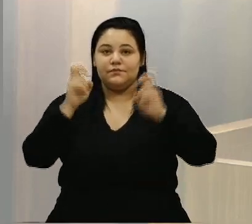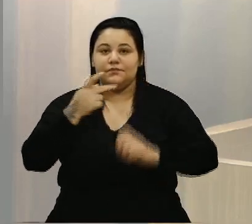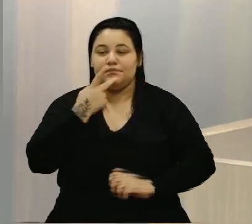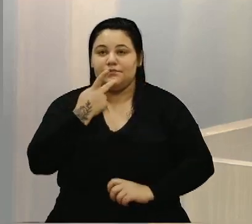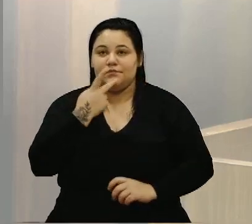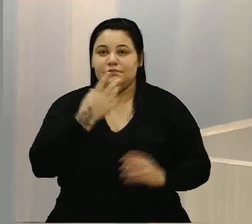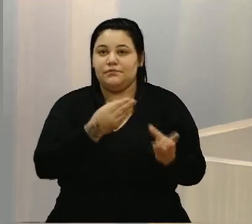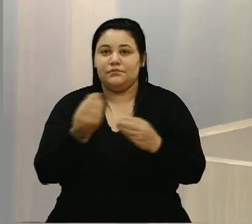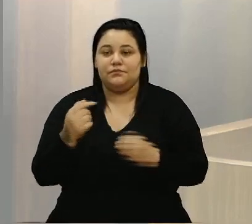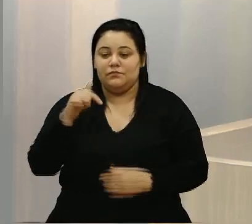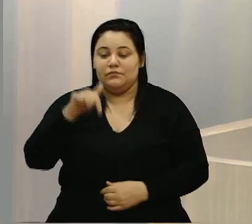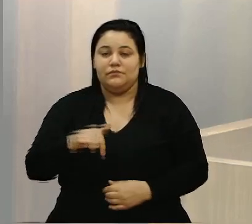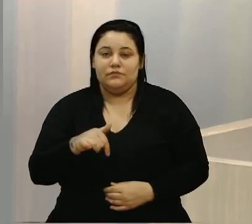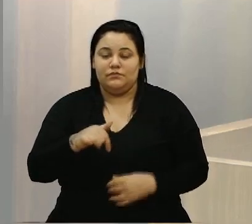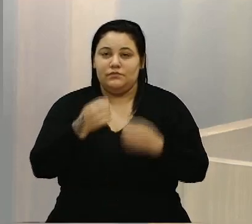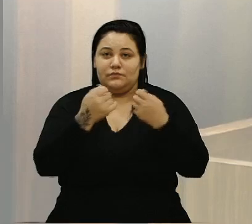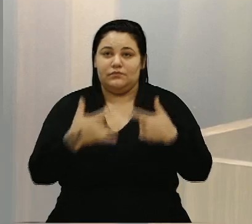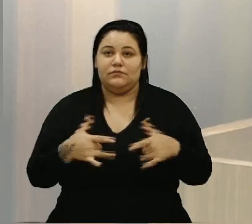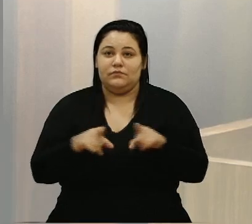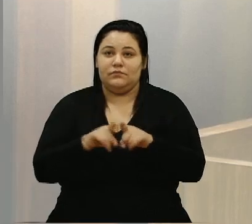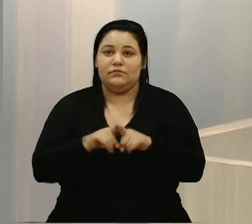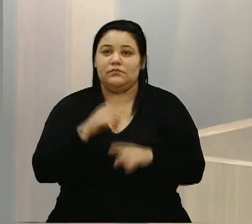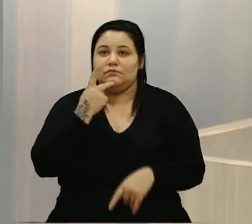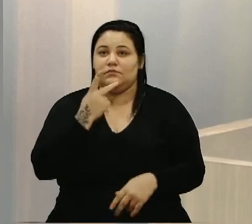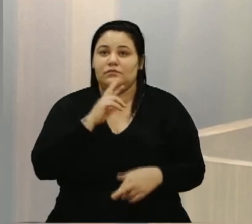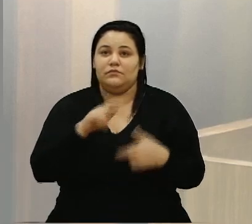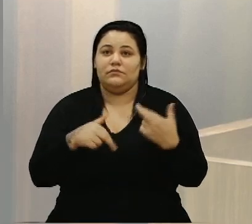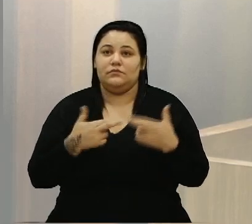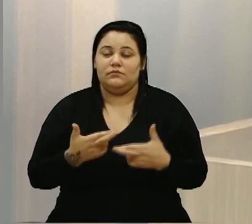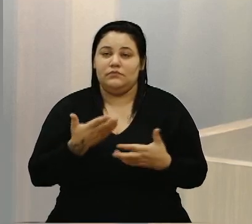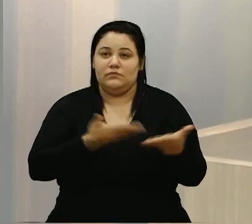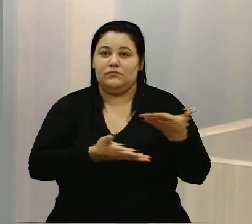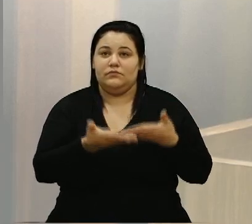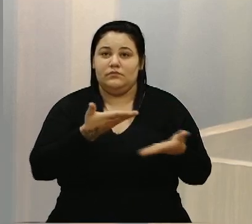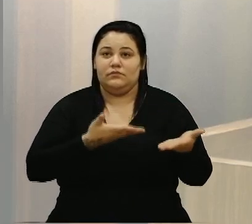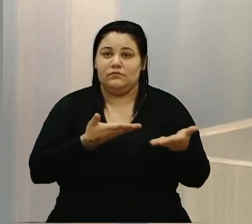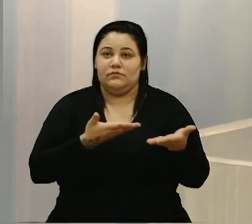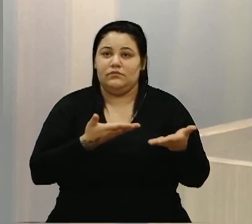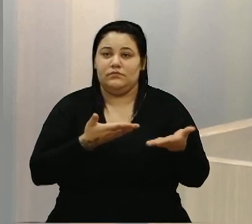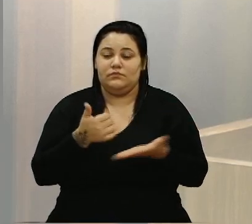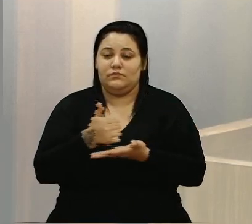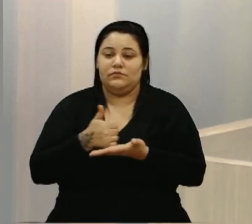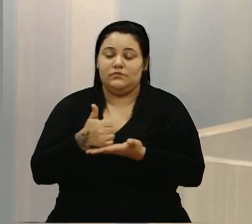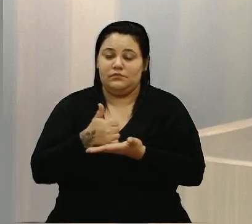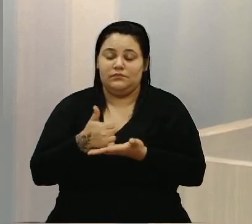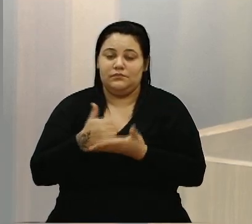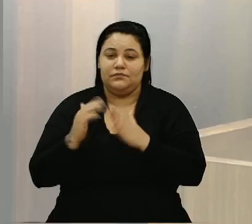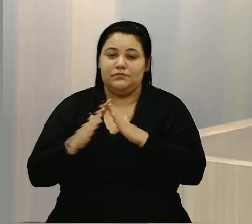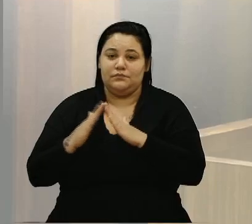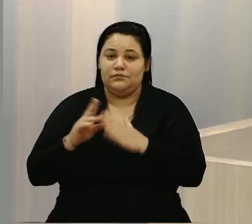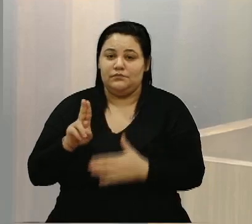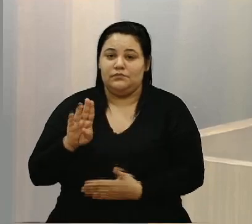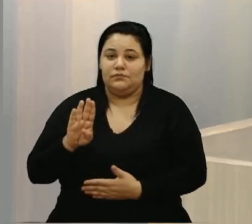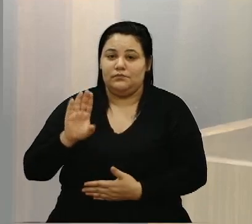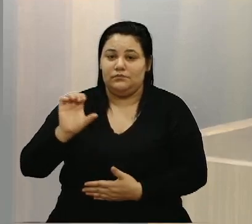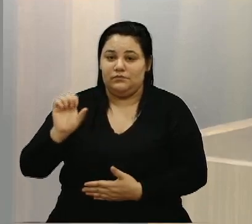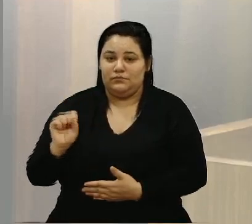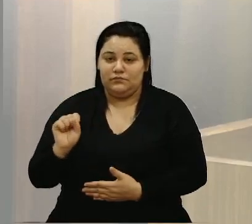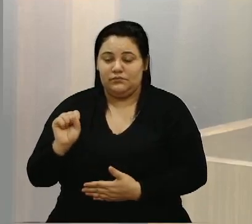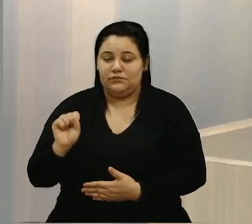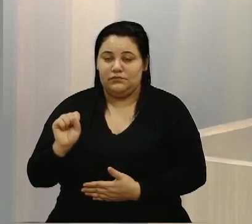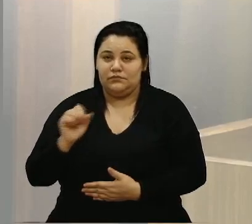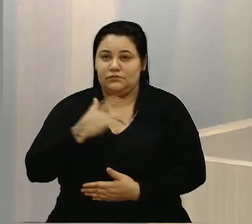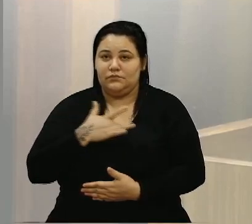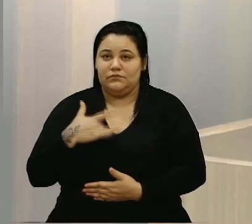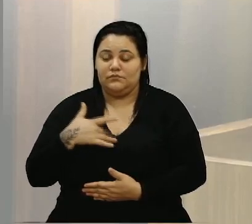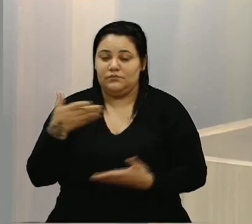casa também e muito comentado diz respeito aos atendimentos nas unidades básicas de saúde. E aqui eu